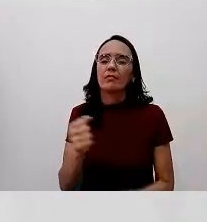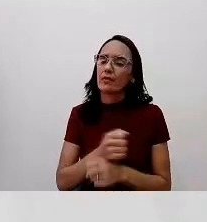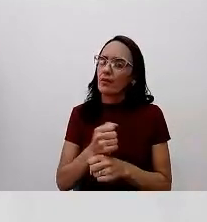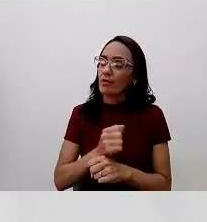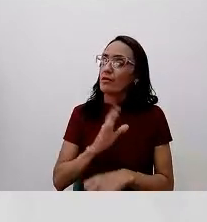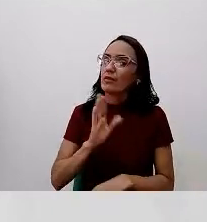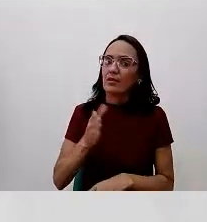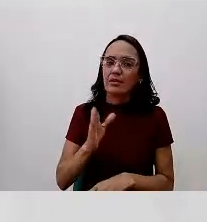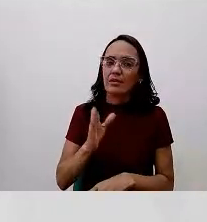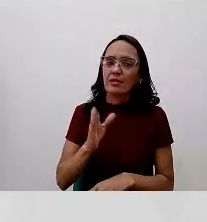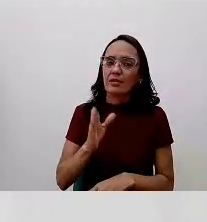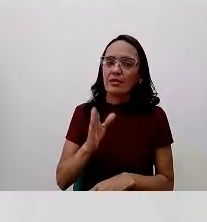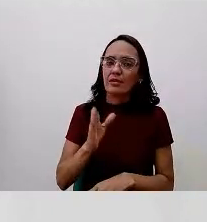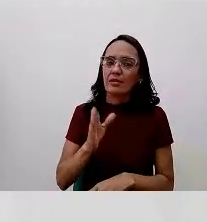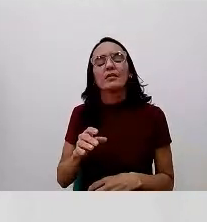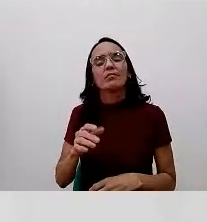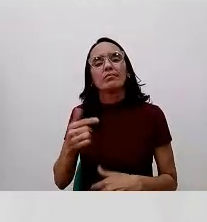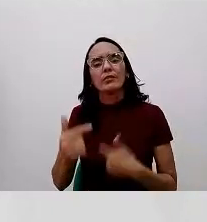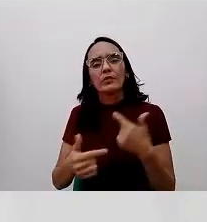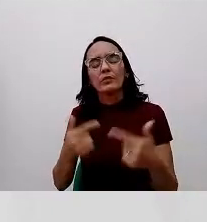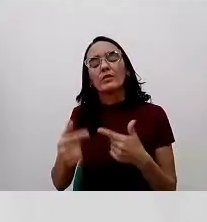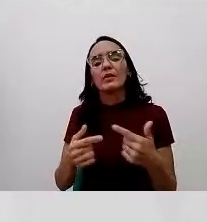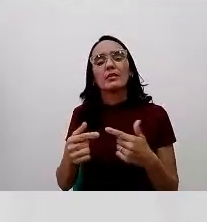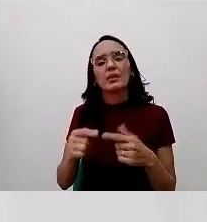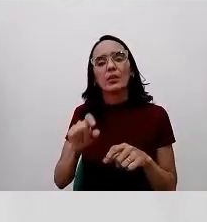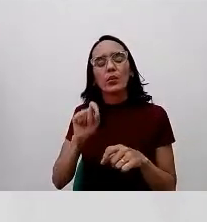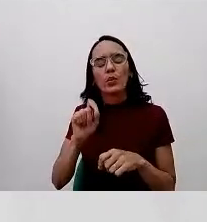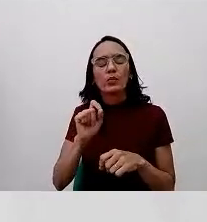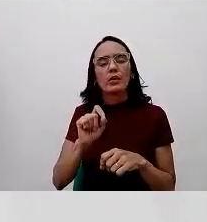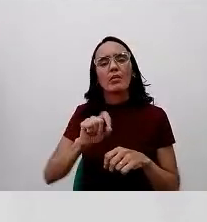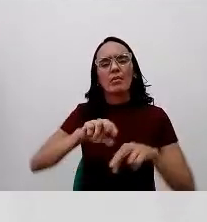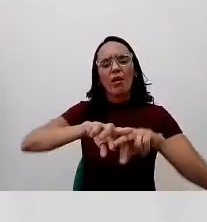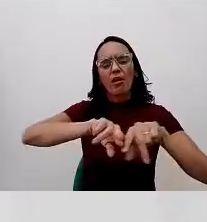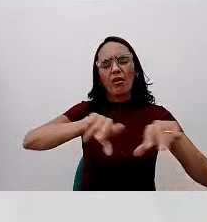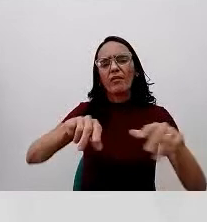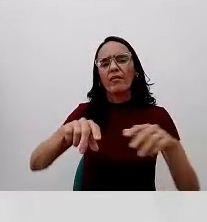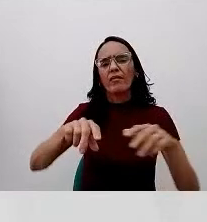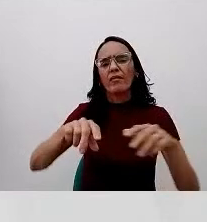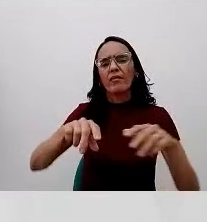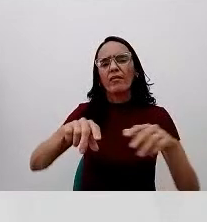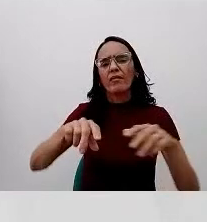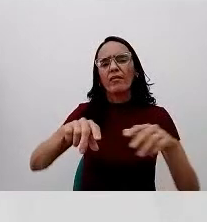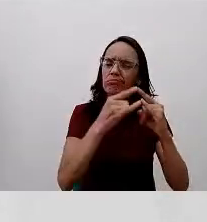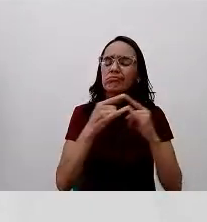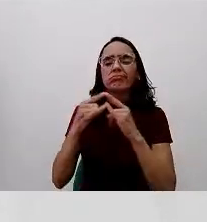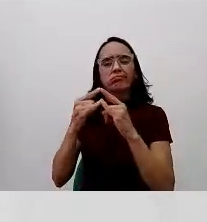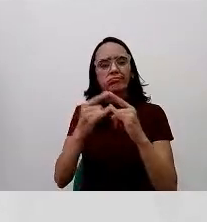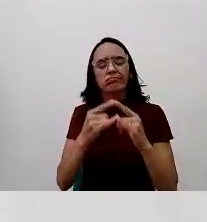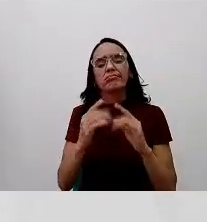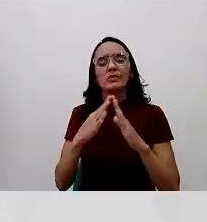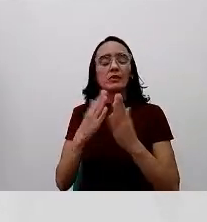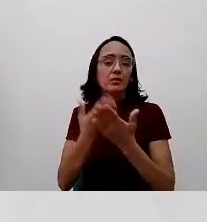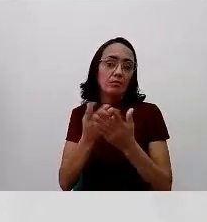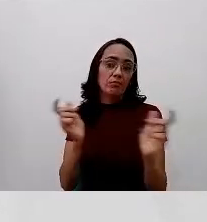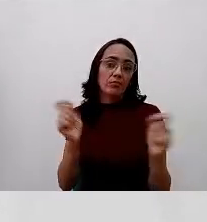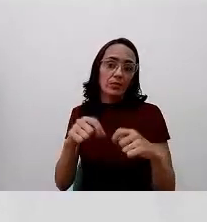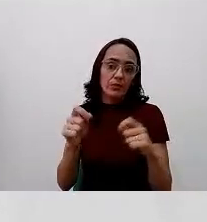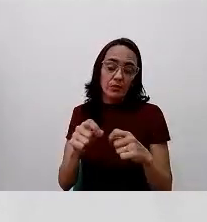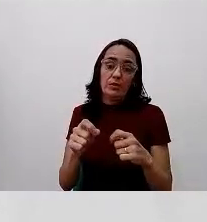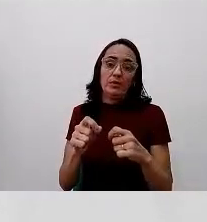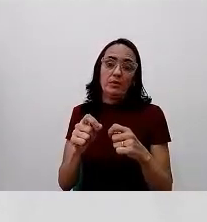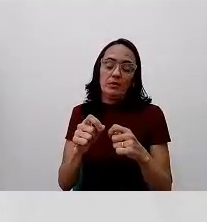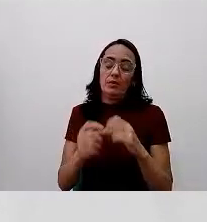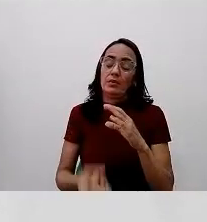que as diversas instituições, escolas, instituições privadas, públicas, enfim, possam realizar atividades, né, para